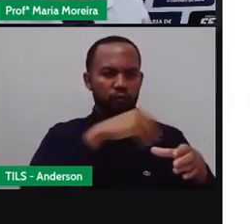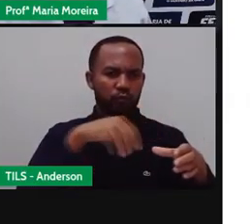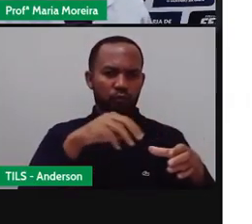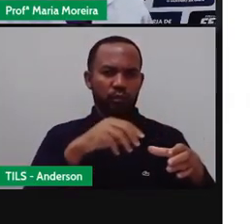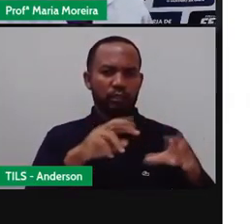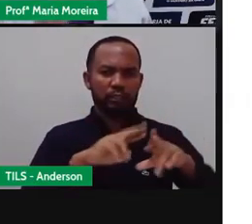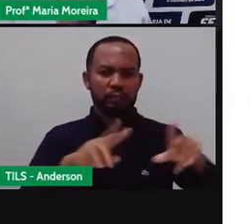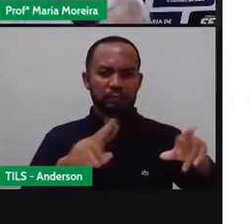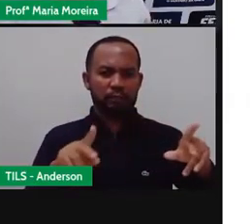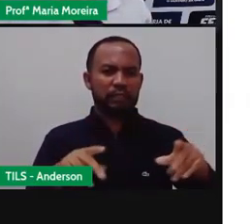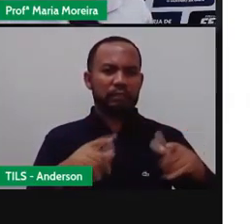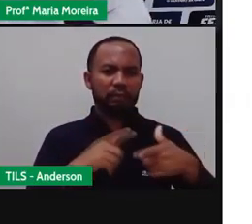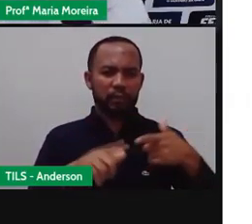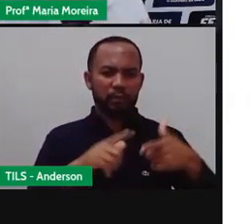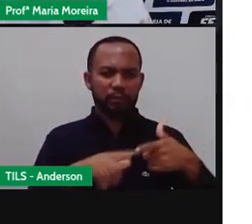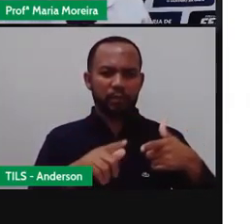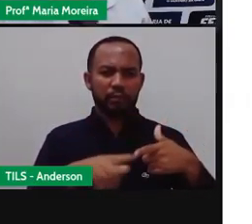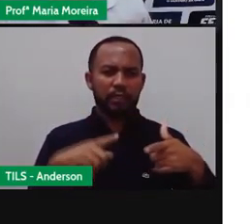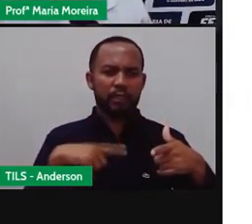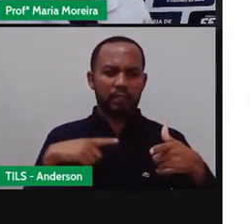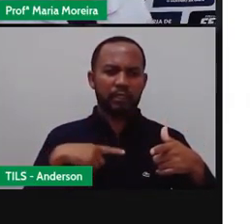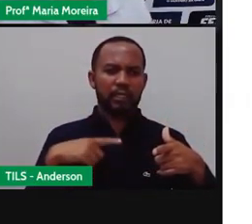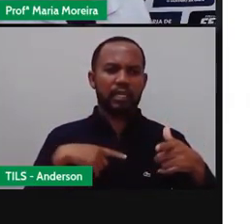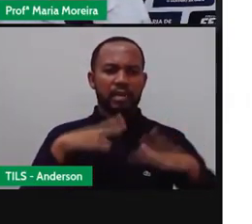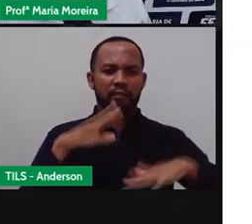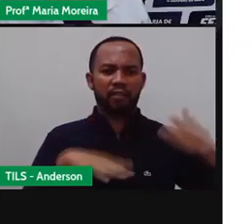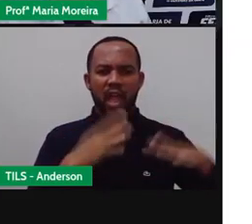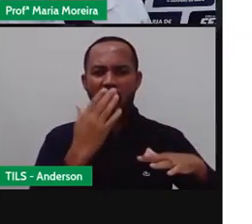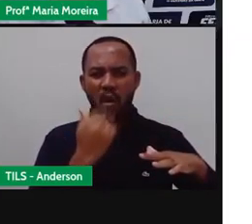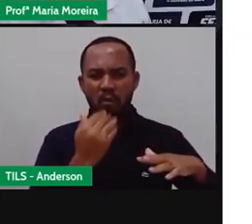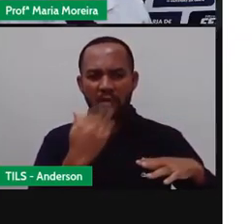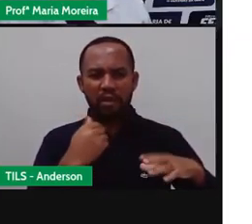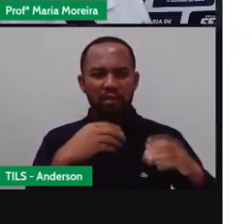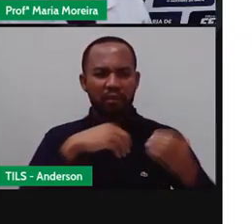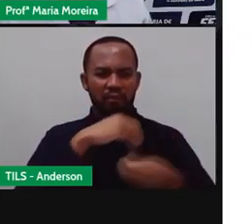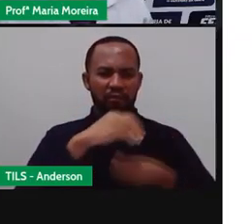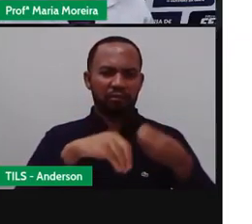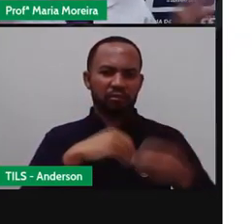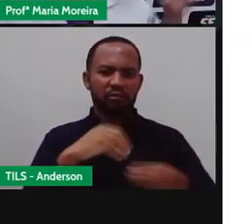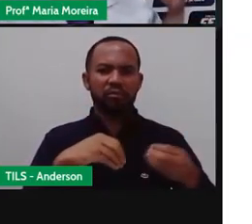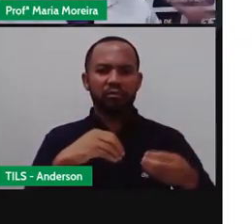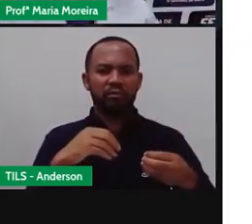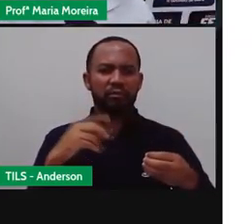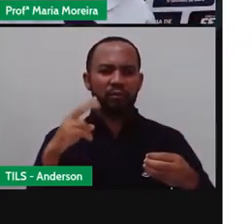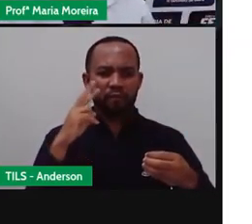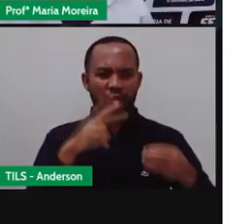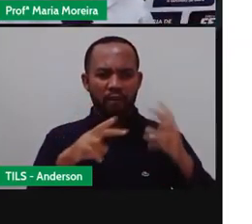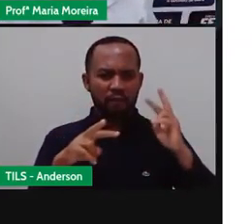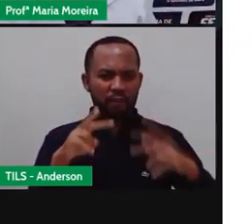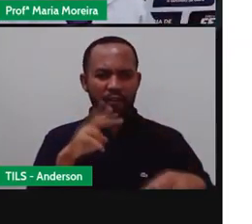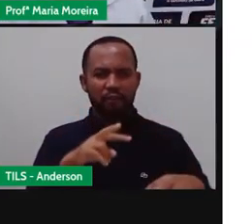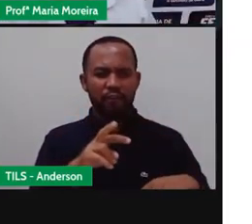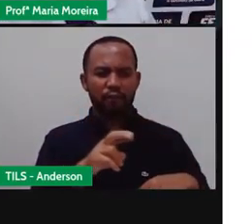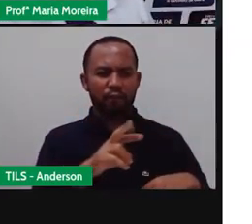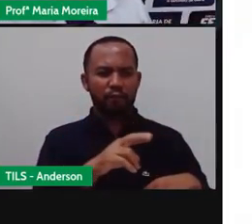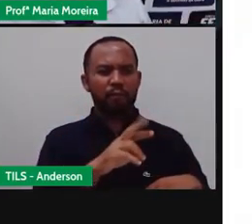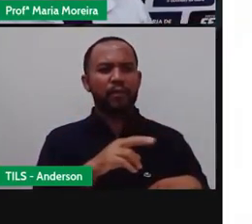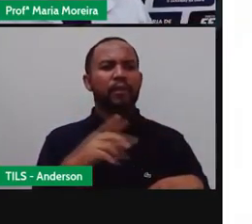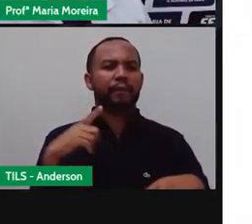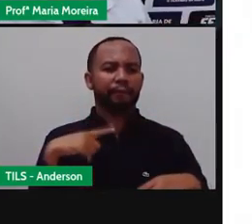formigas, elas estão nos alimentos, estão lá no lixo, como a gente viu aí na aula passada. Então, a formiga